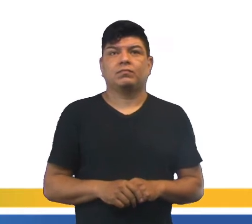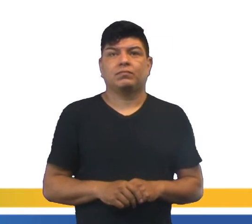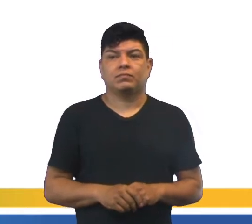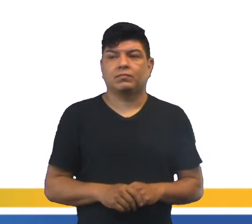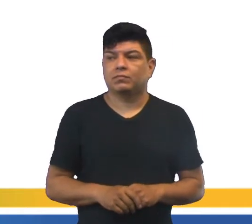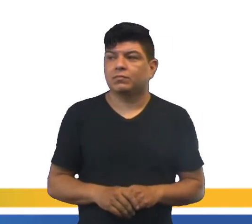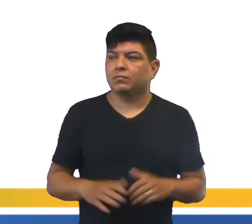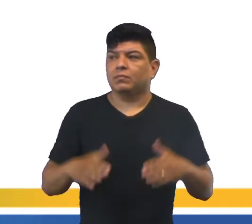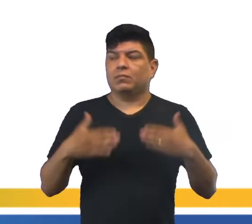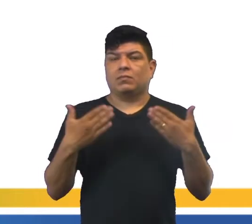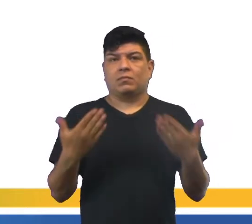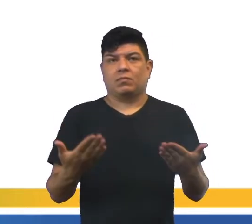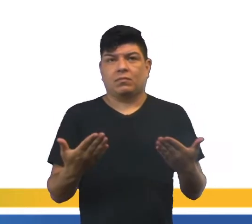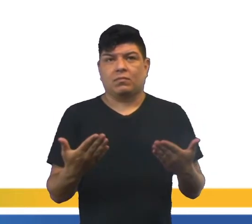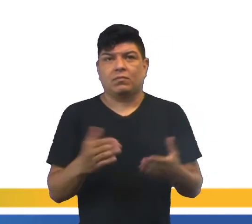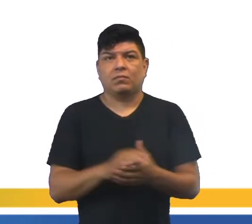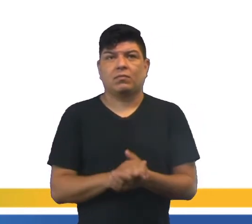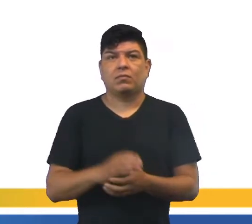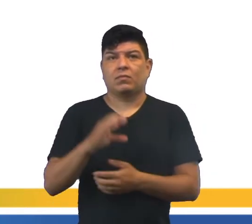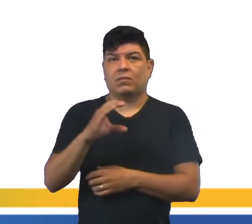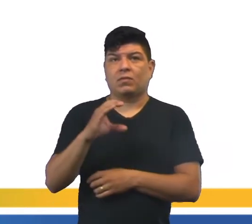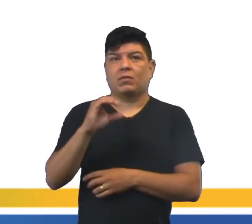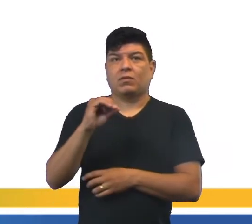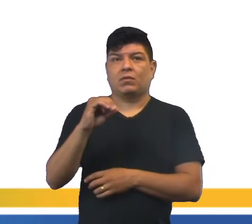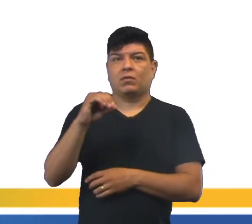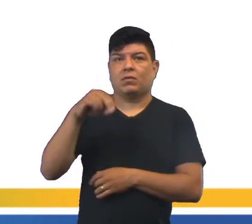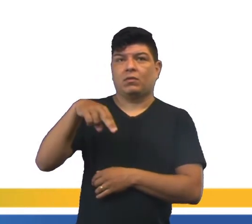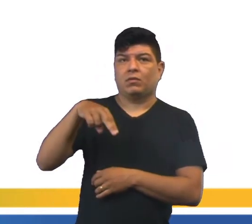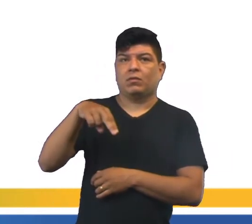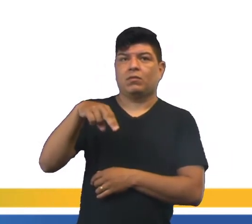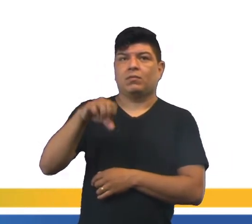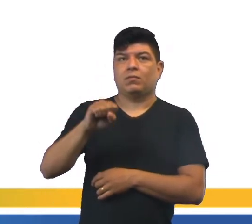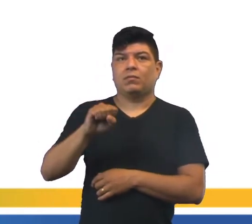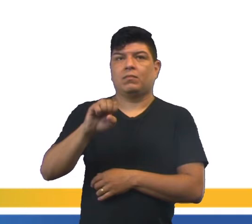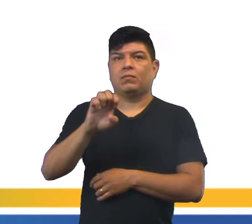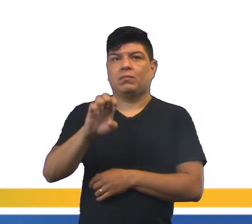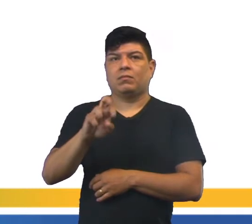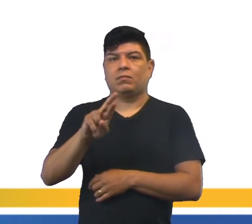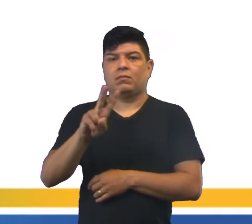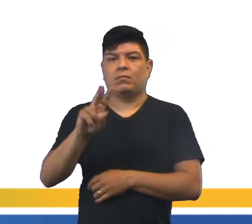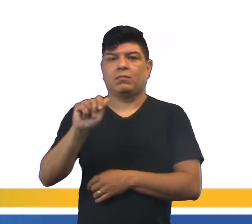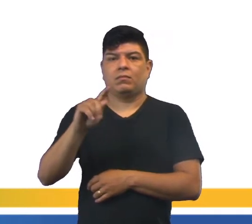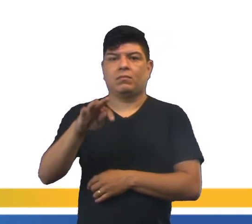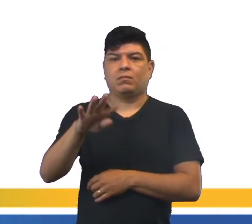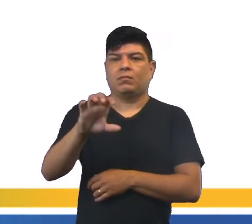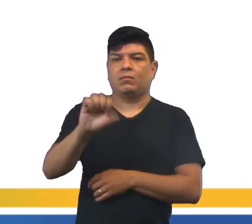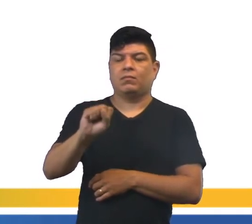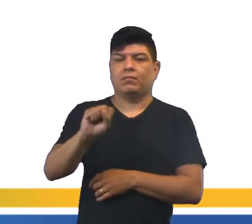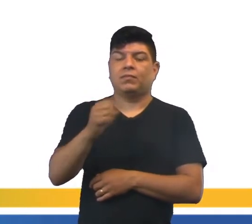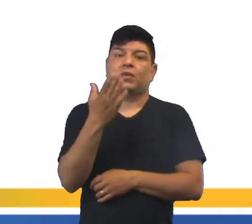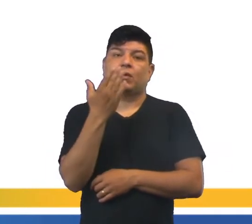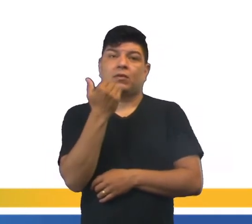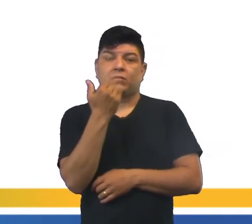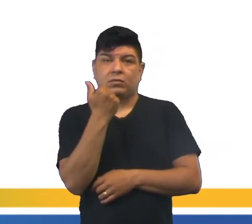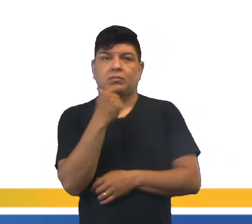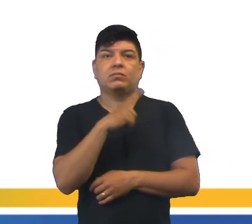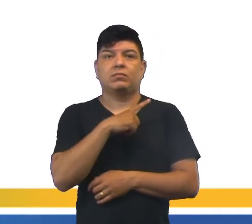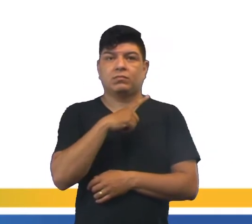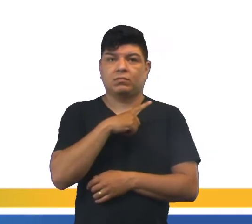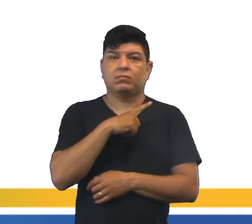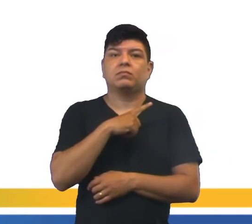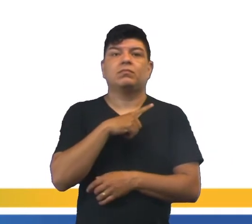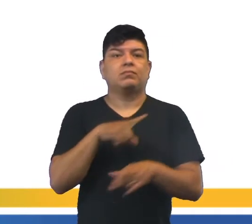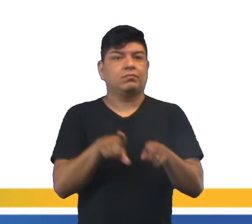Bem, quanto aos conservantes, nós temos também os aditivos, né, dos alimentos, que muitos deles têm